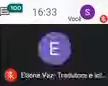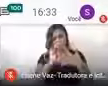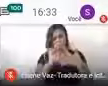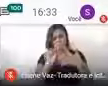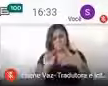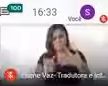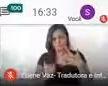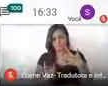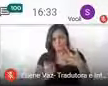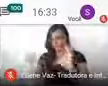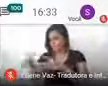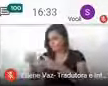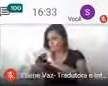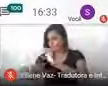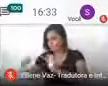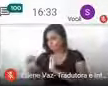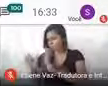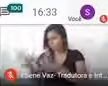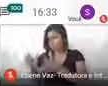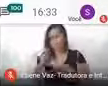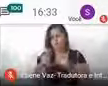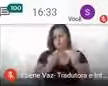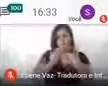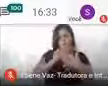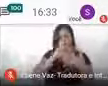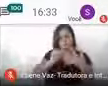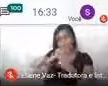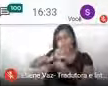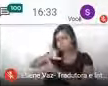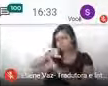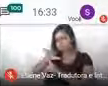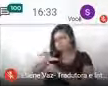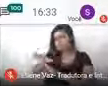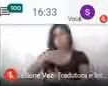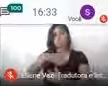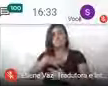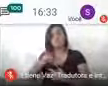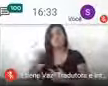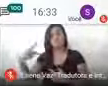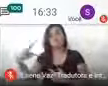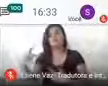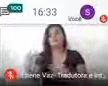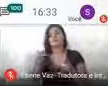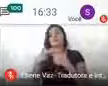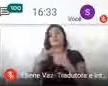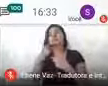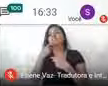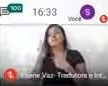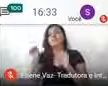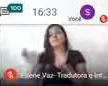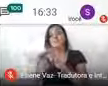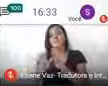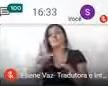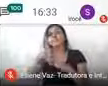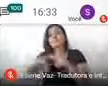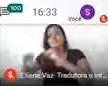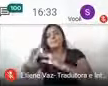vão influenciar justamente na sua forma de falar, na sua forma de usar a língua ou as línguas faladas naquela